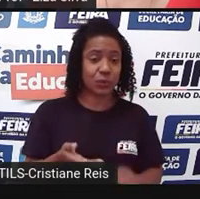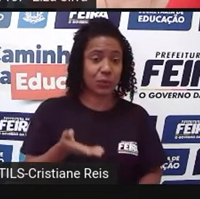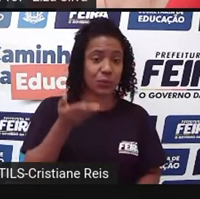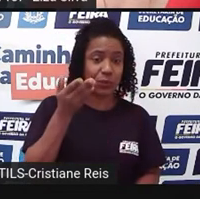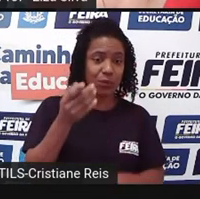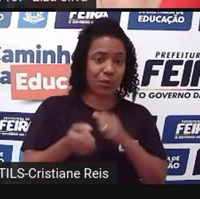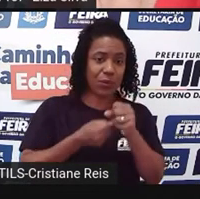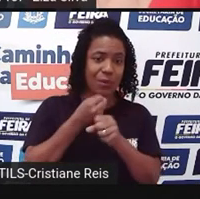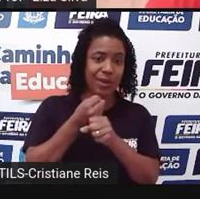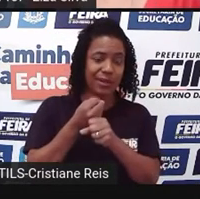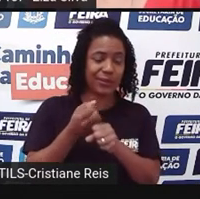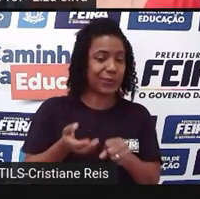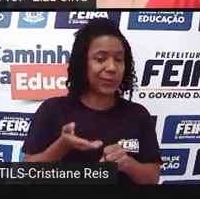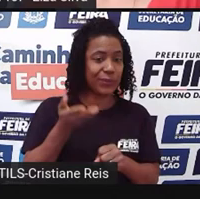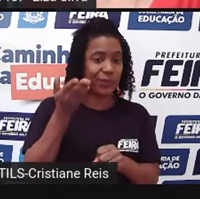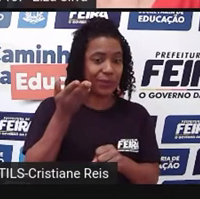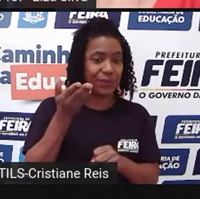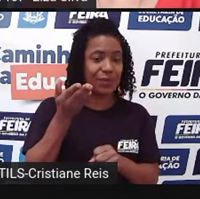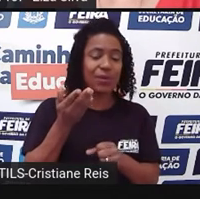ou aumentar